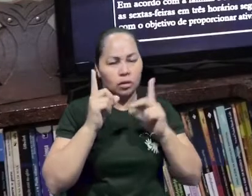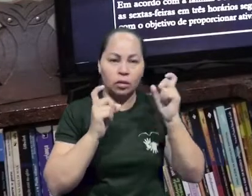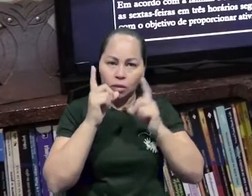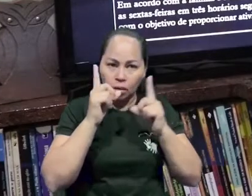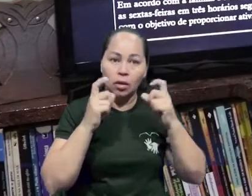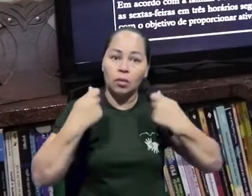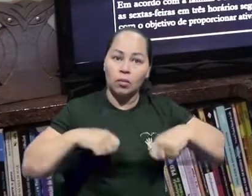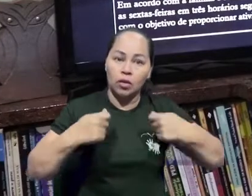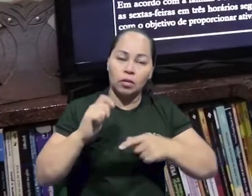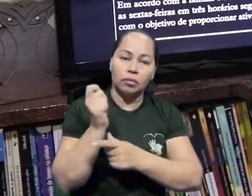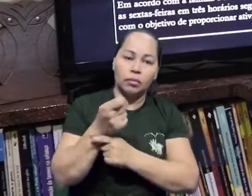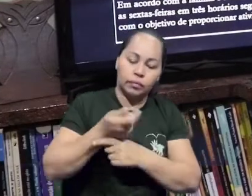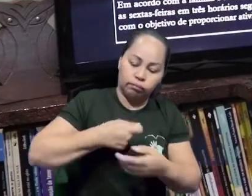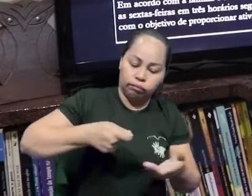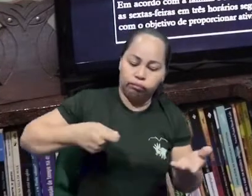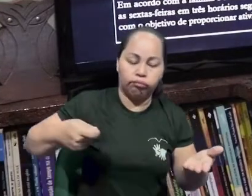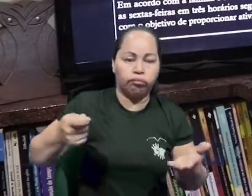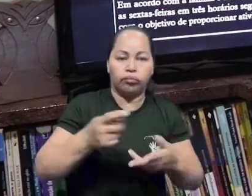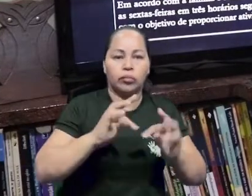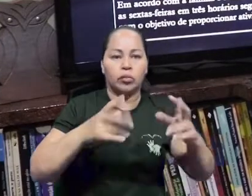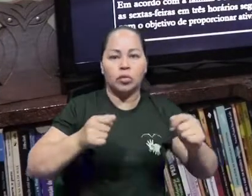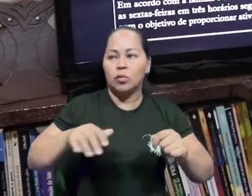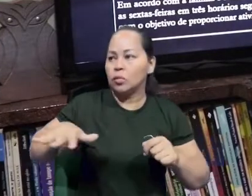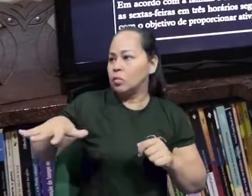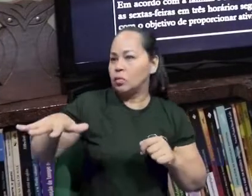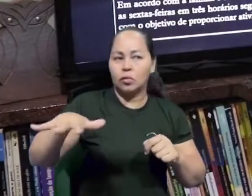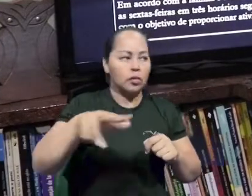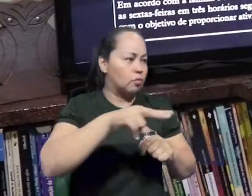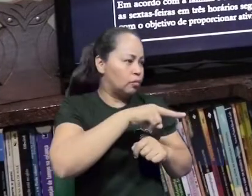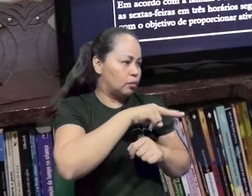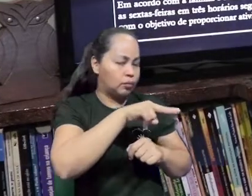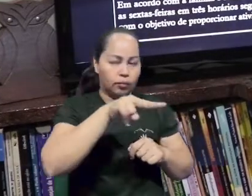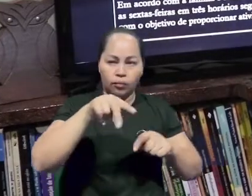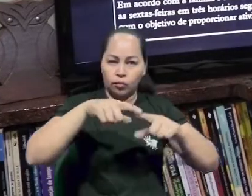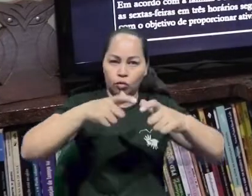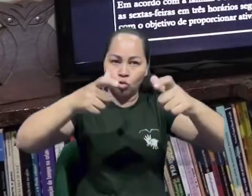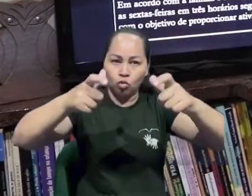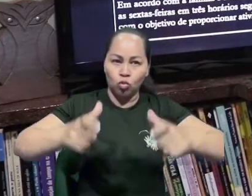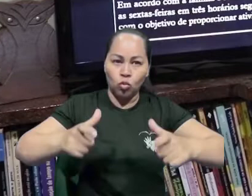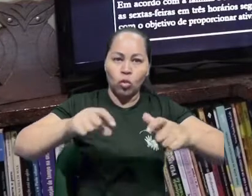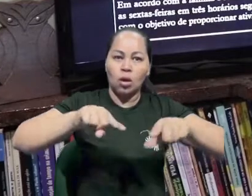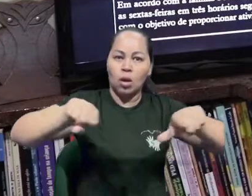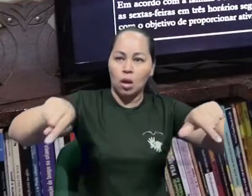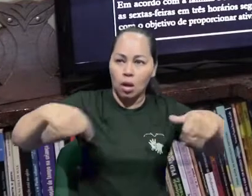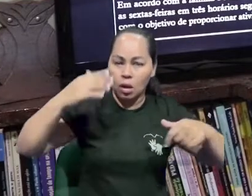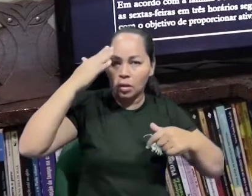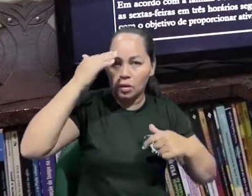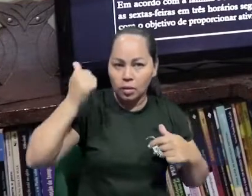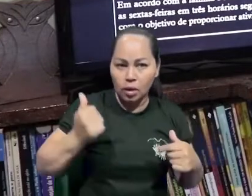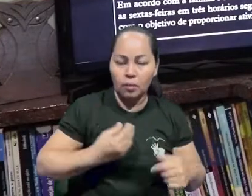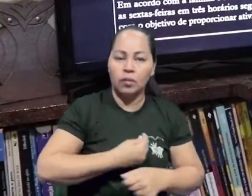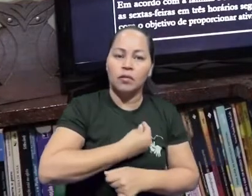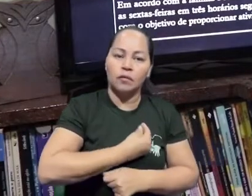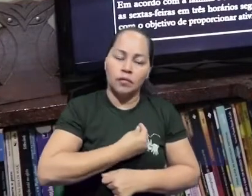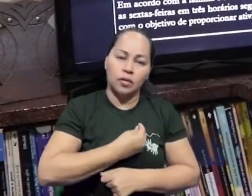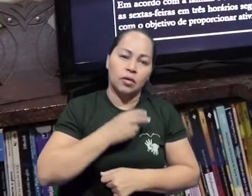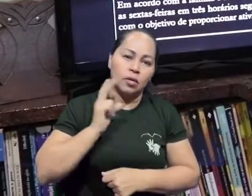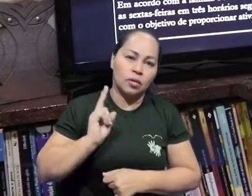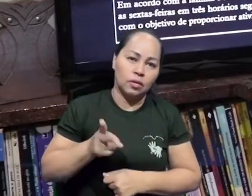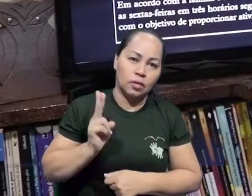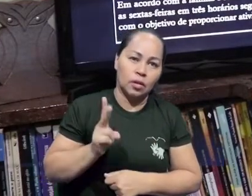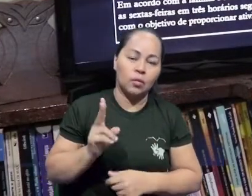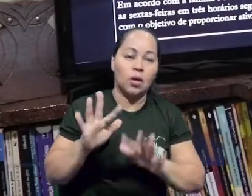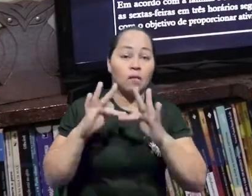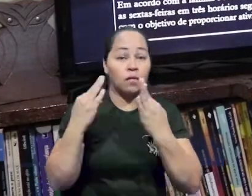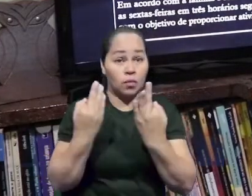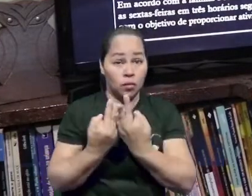gestual, habilidade sensório-motora, noção espacial que deve proporcionar melhor desenvolvimento da vida diária.